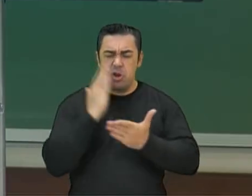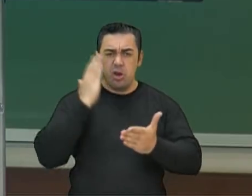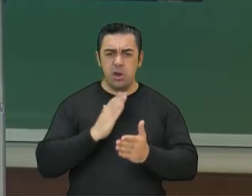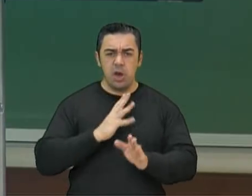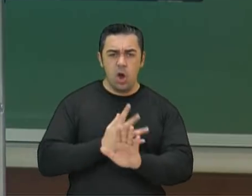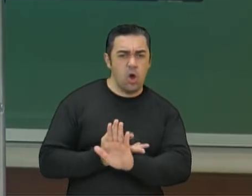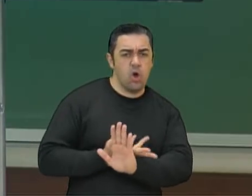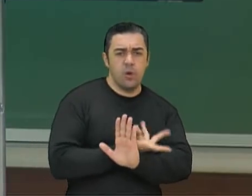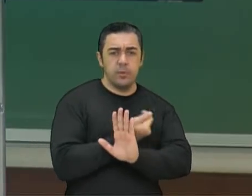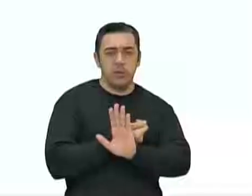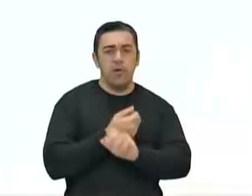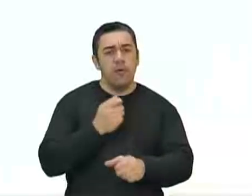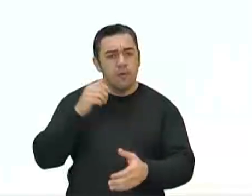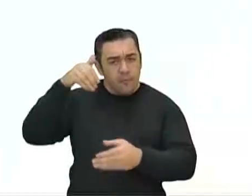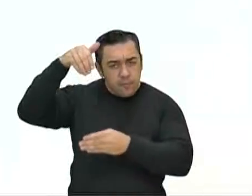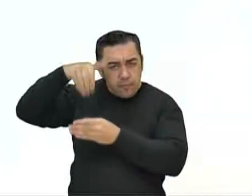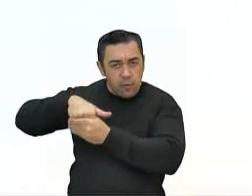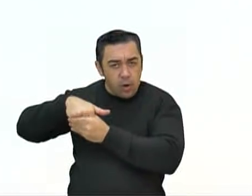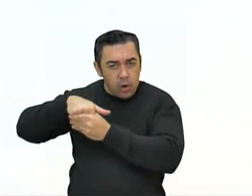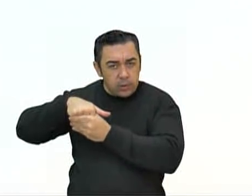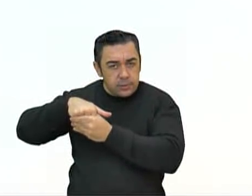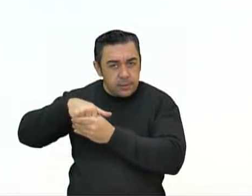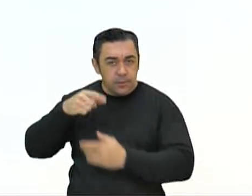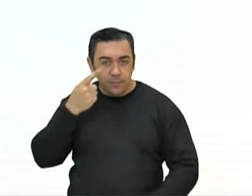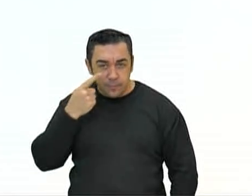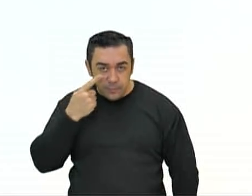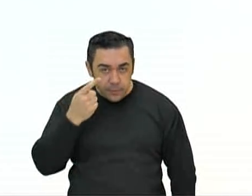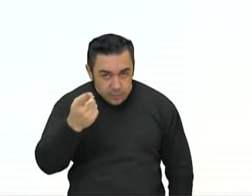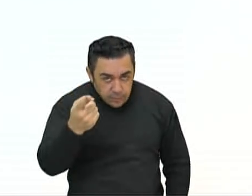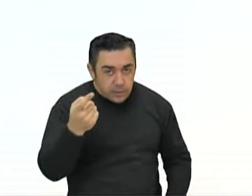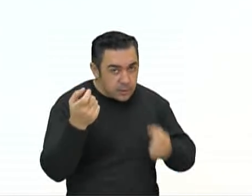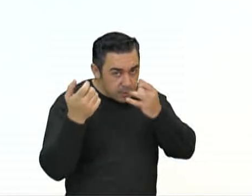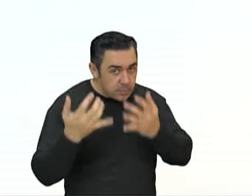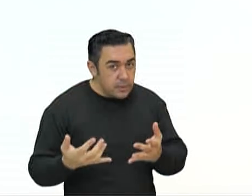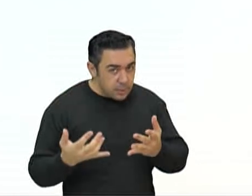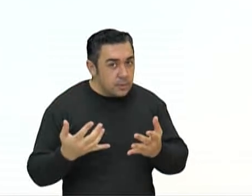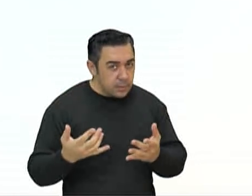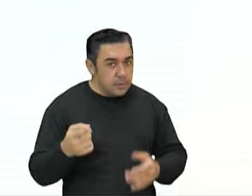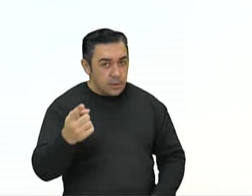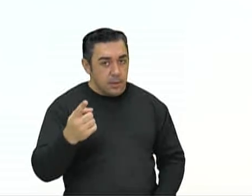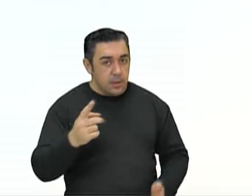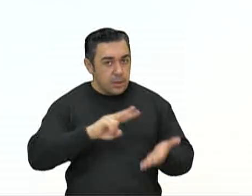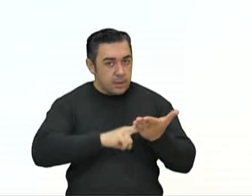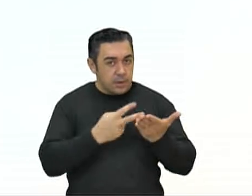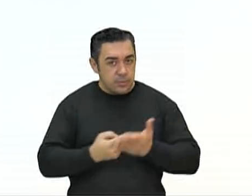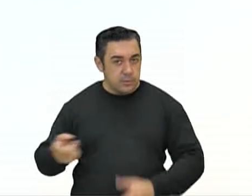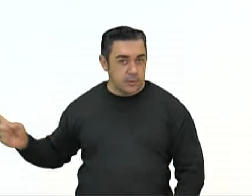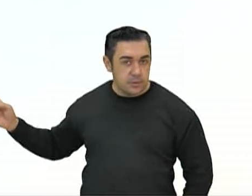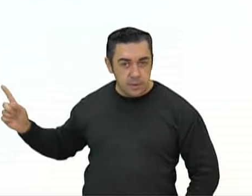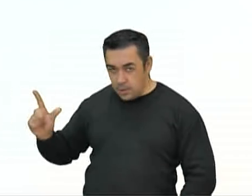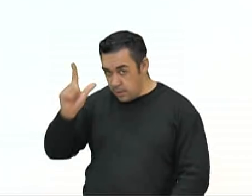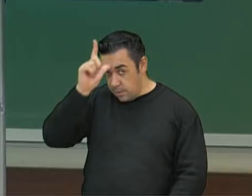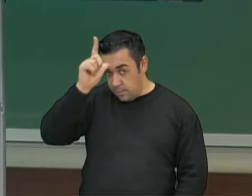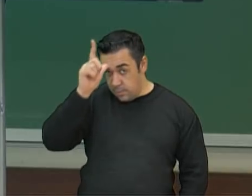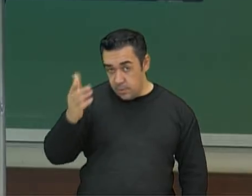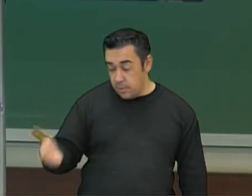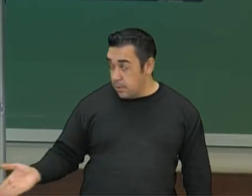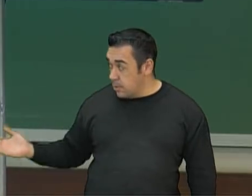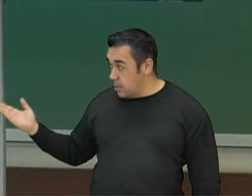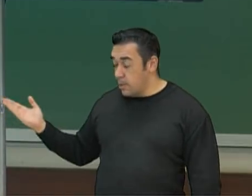vote nacional socialistas. Viu que eu não te abandonei? Eu traduzi o alemão para você, você que não aprendeu a falar alemão ainda, tá